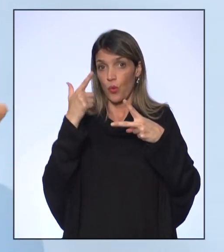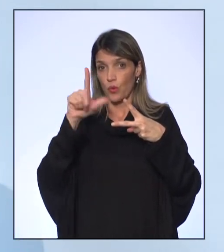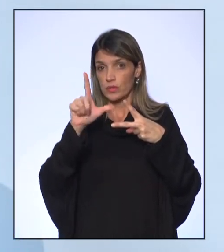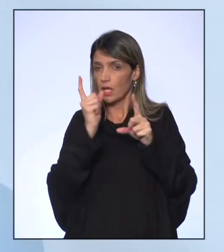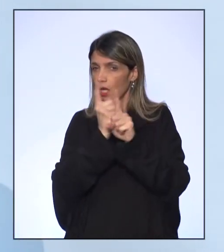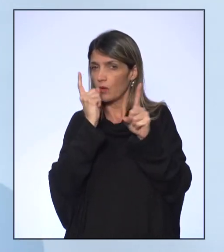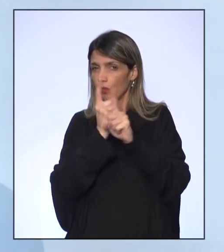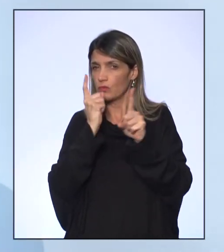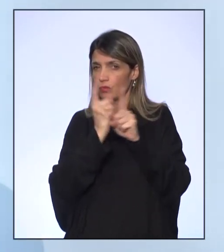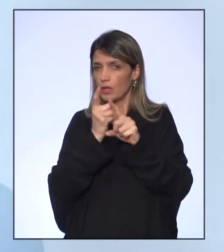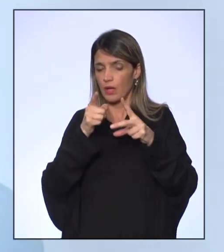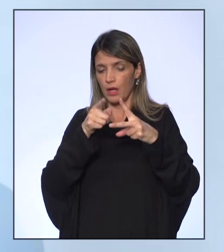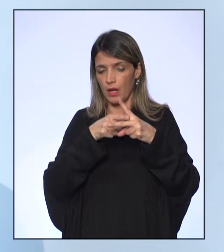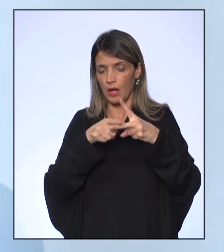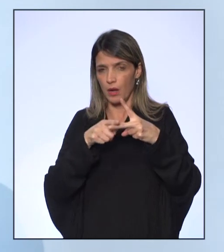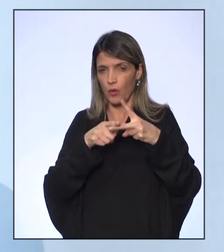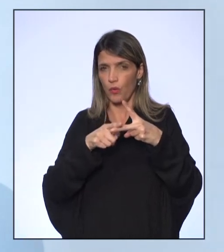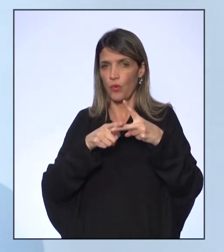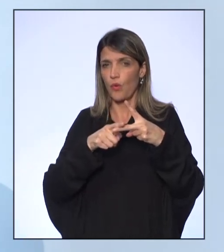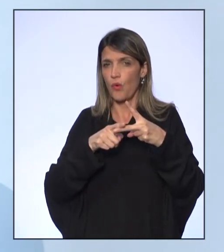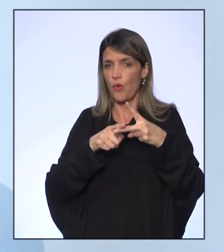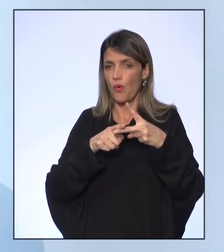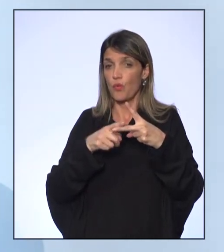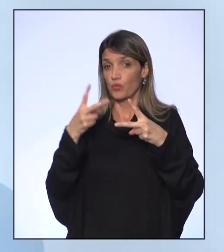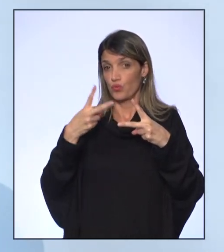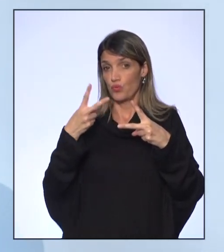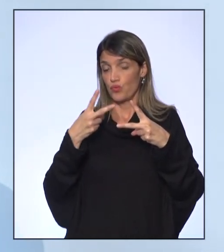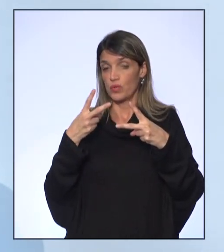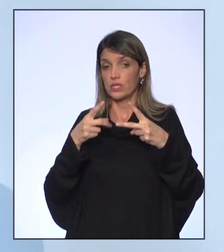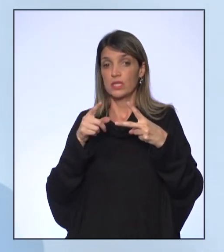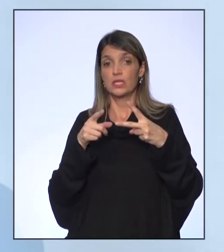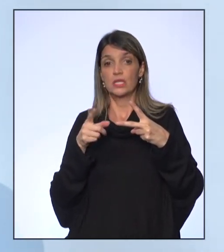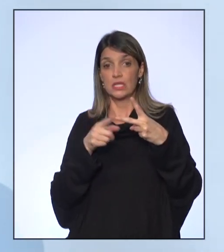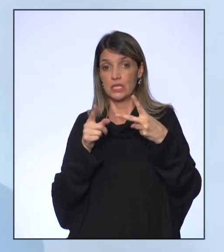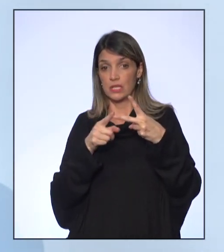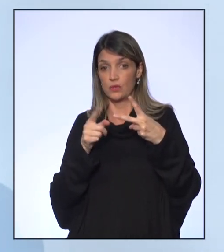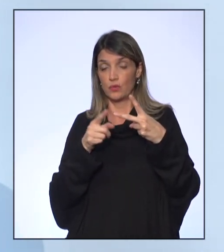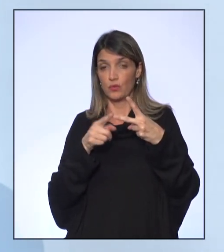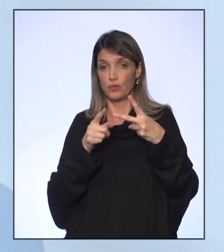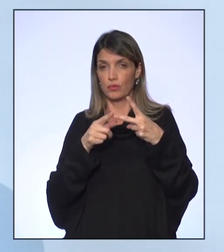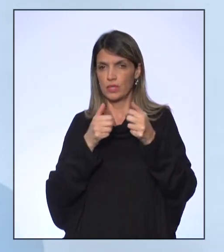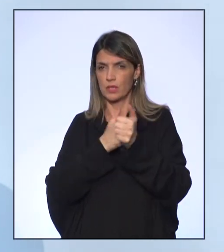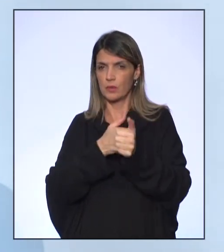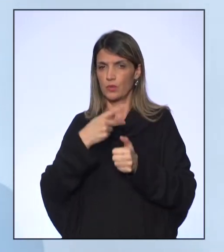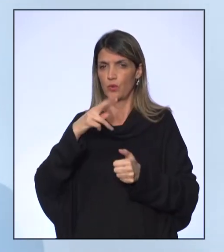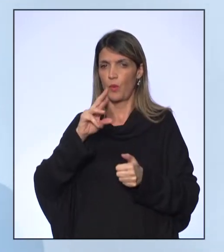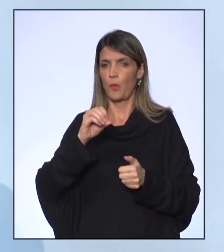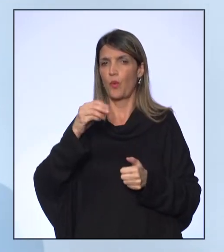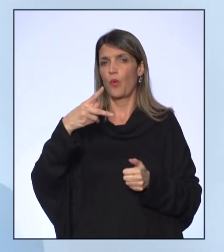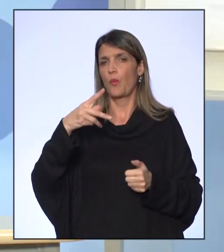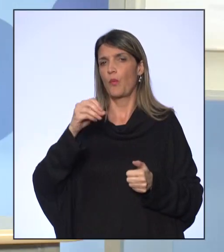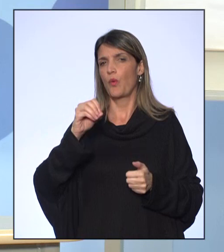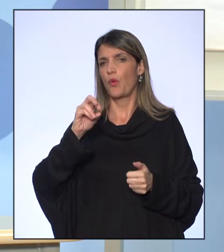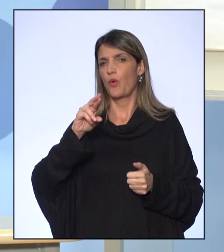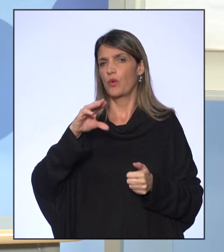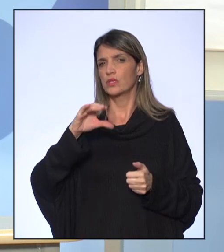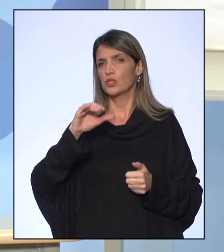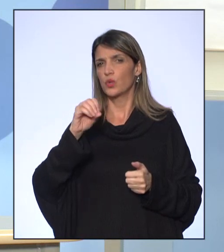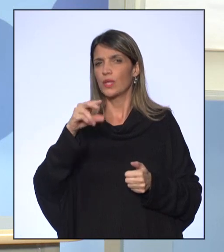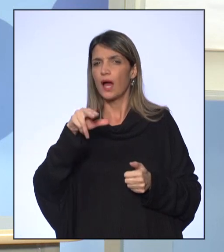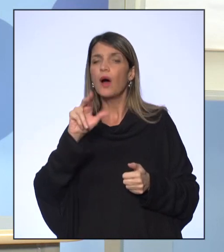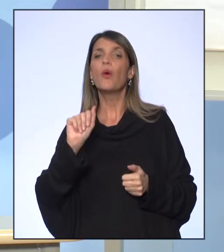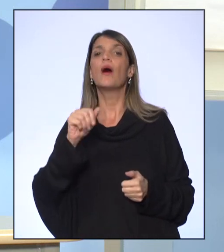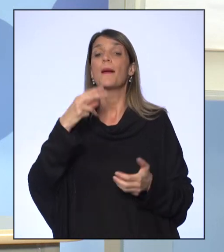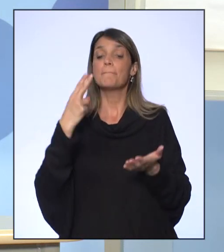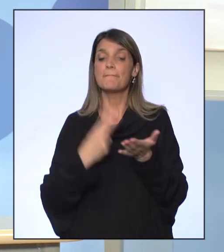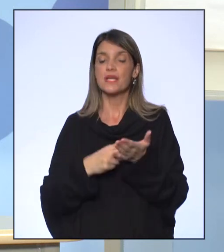ângulos congruentes e suplementares, e a segunda é dos segmentos proporcionais, ou Isso. segmentos que possuem a mesma razão. Isso